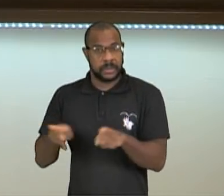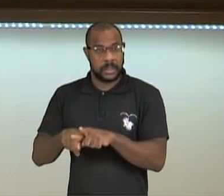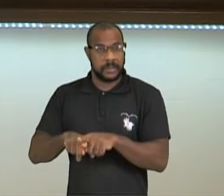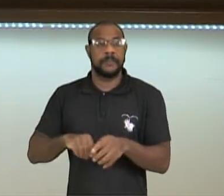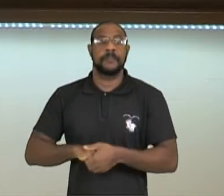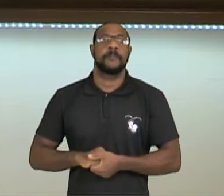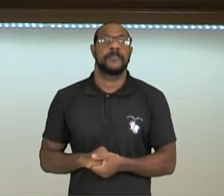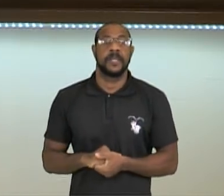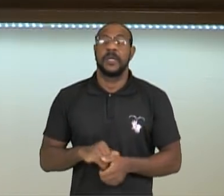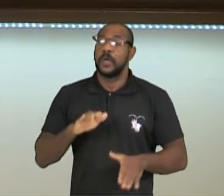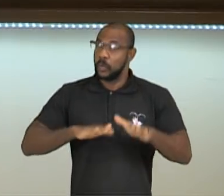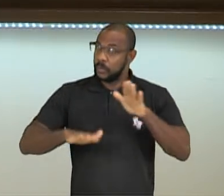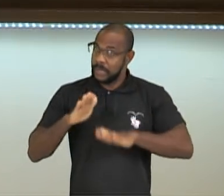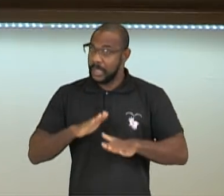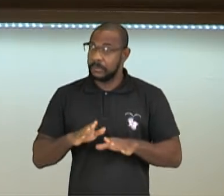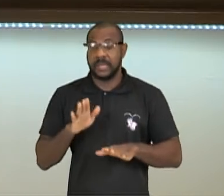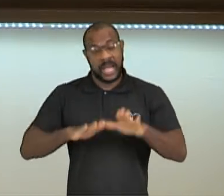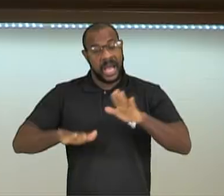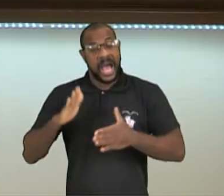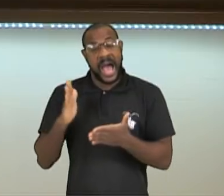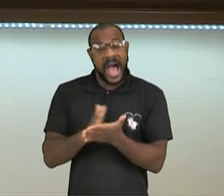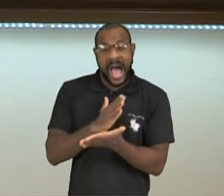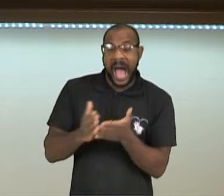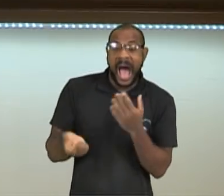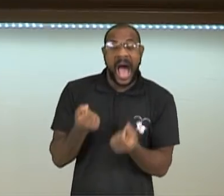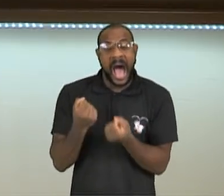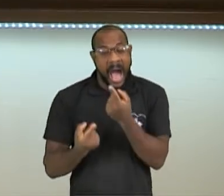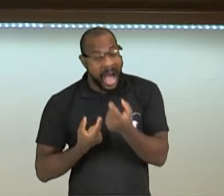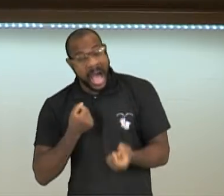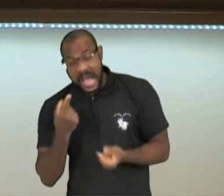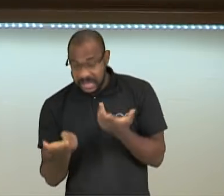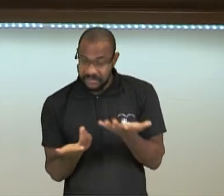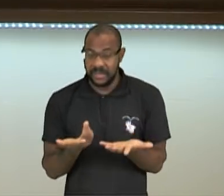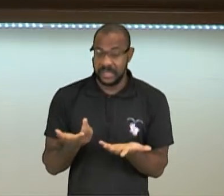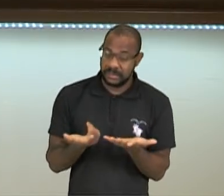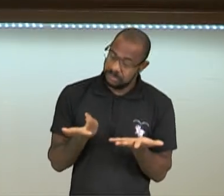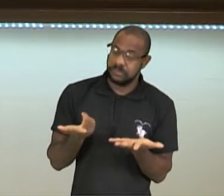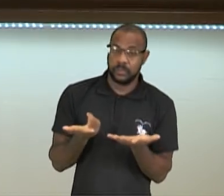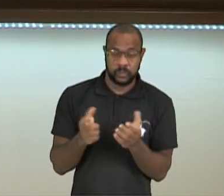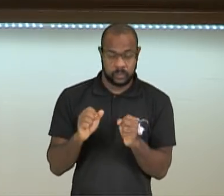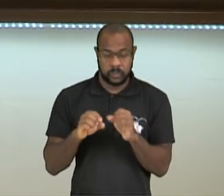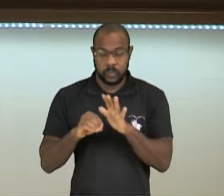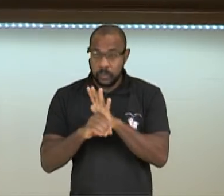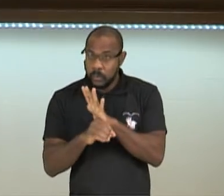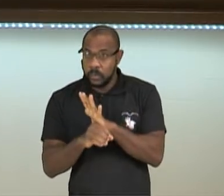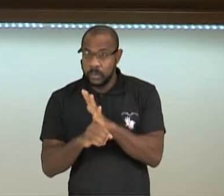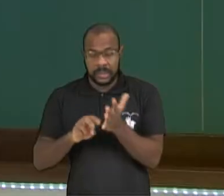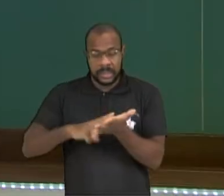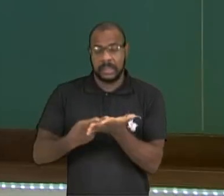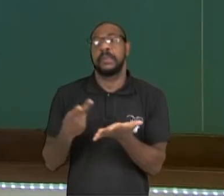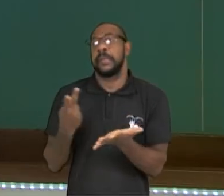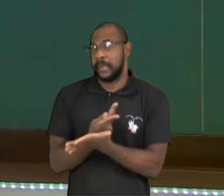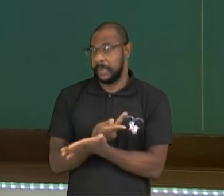Nem sempre ele traduz bem certinho. Daí vai de você montar a ordem correta, tá bom? Então, let's